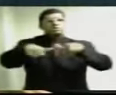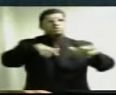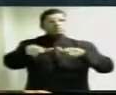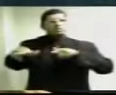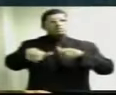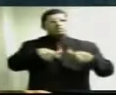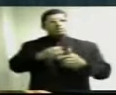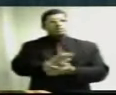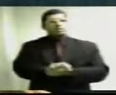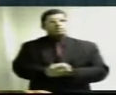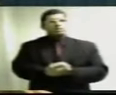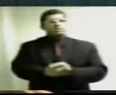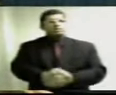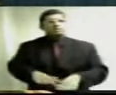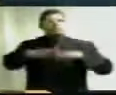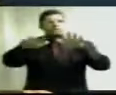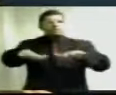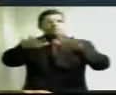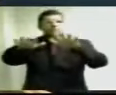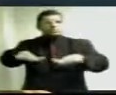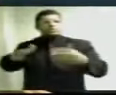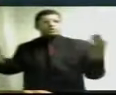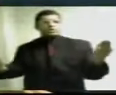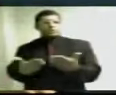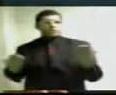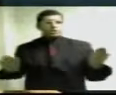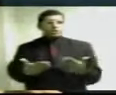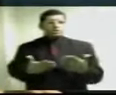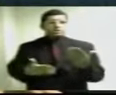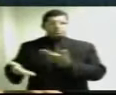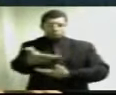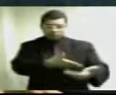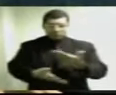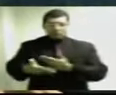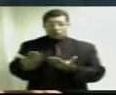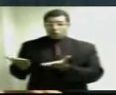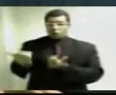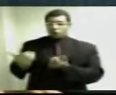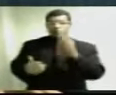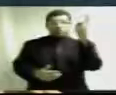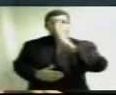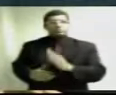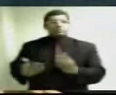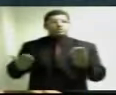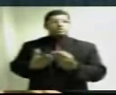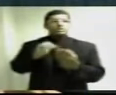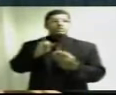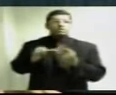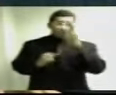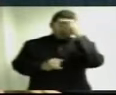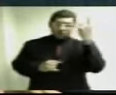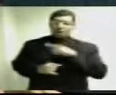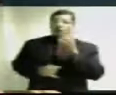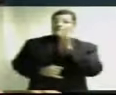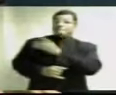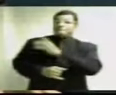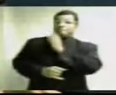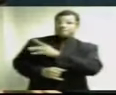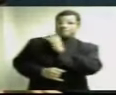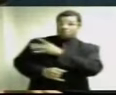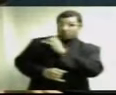conteúdo das manifestações que hoje mobilizam a juventude brasileira. Se alguém tem medo